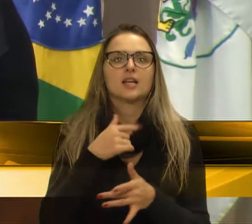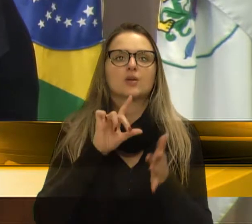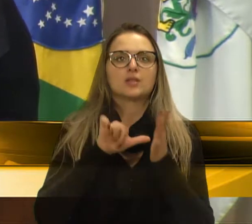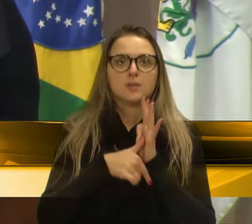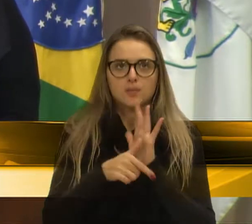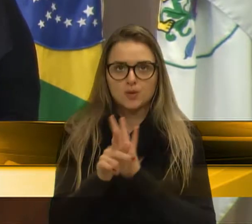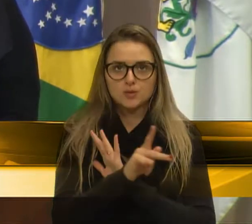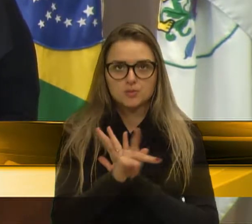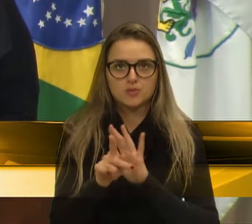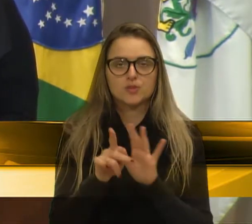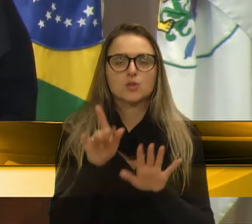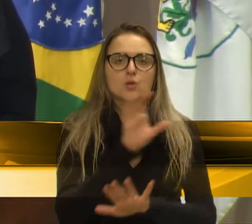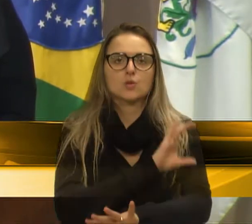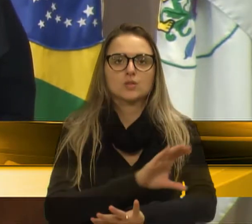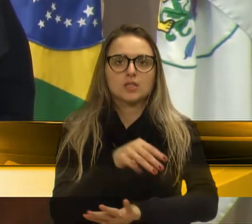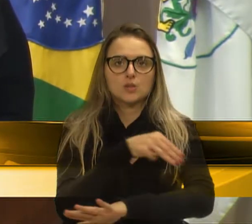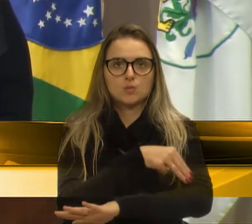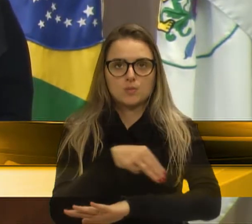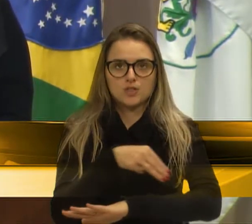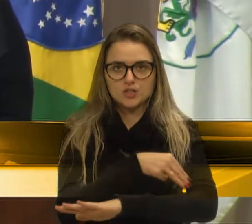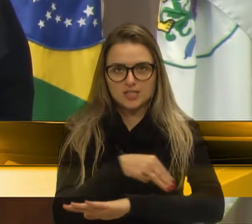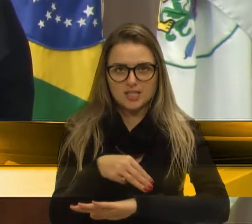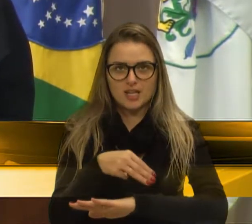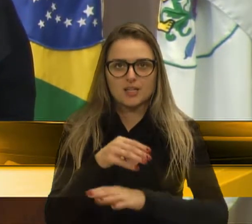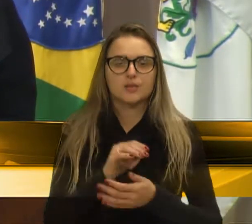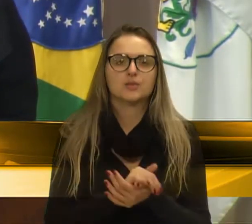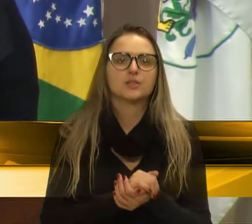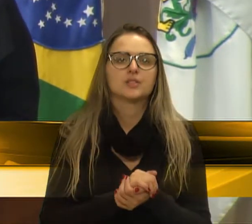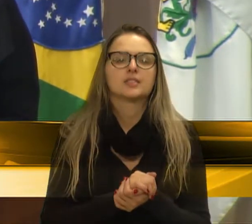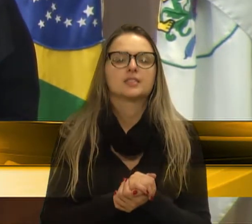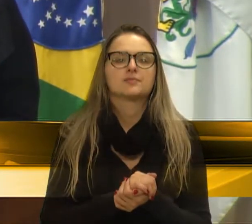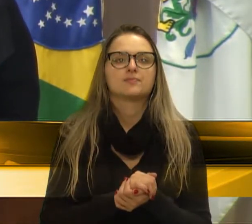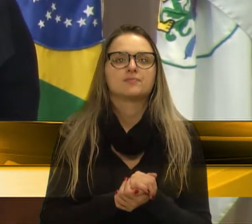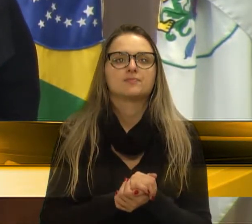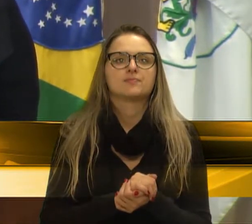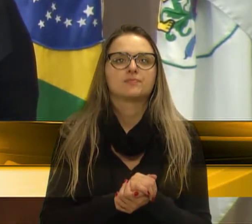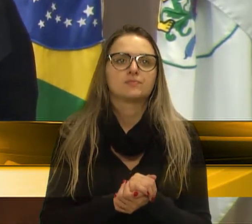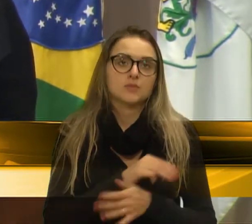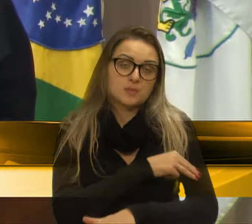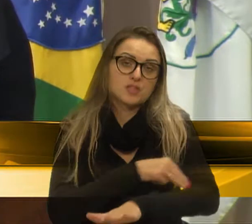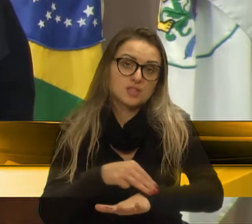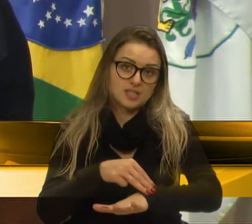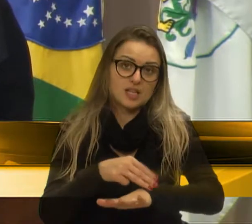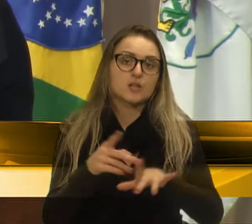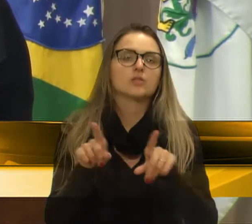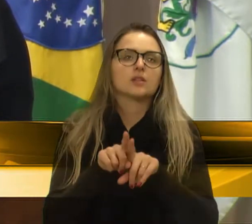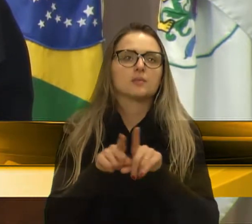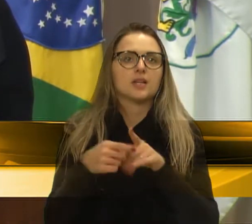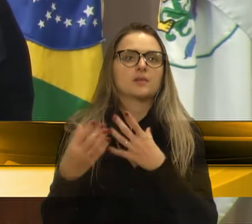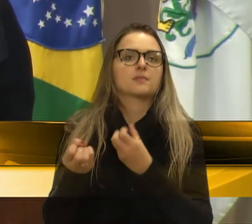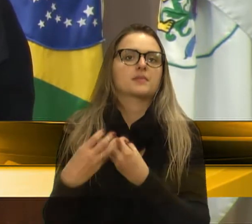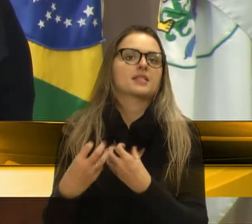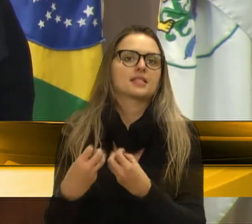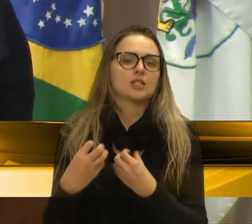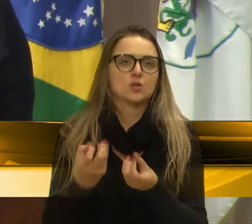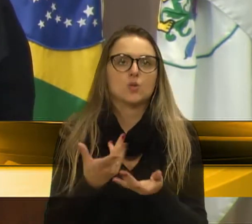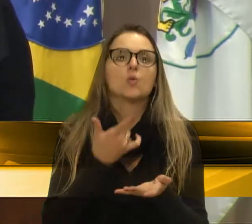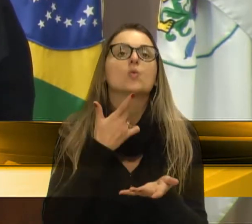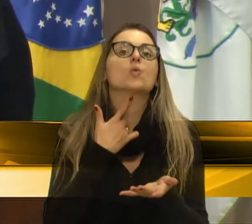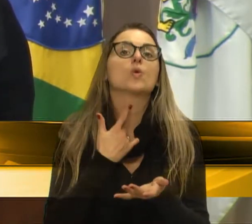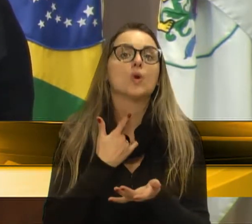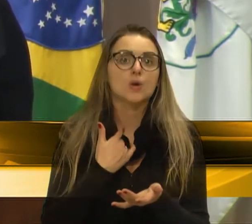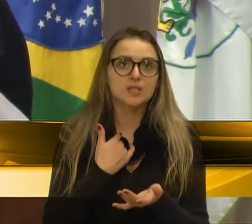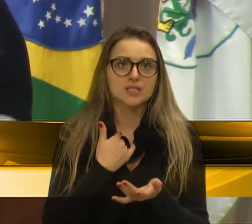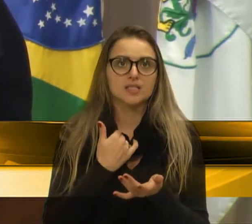professora, cursando magistério naquele colégio, e que o magistério também me inspirou muito o gosto, né,